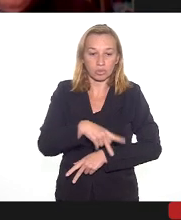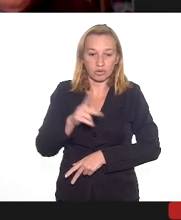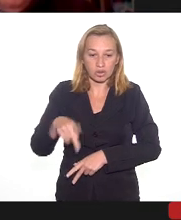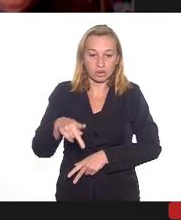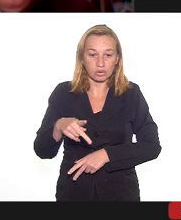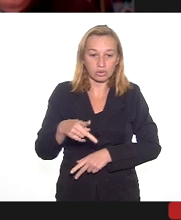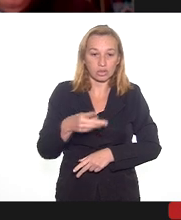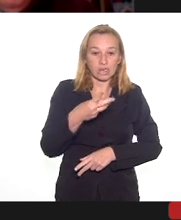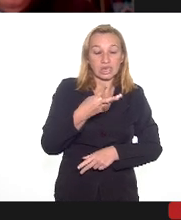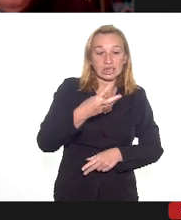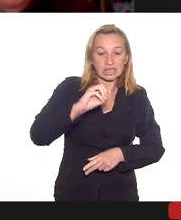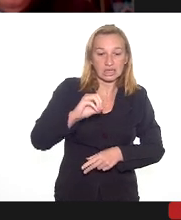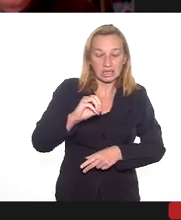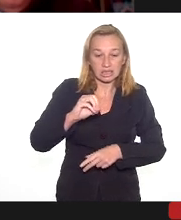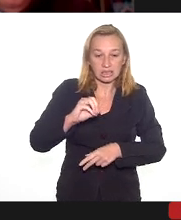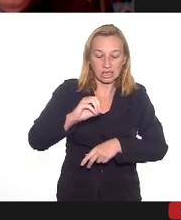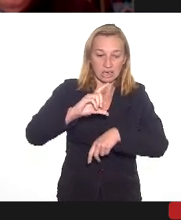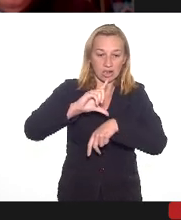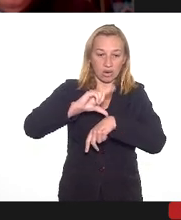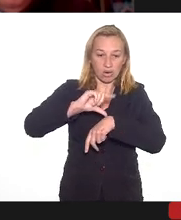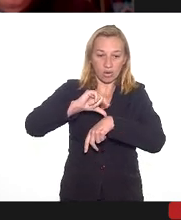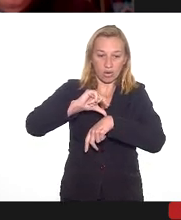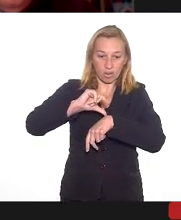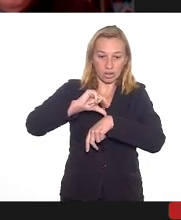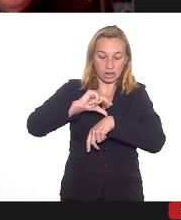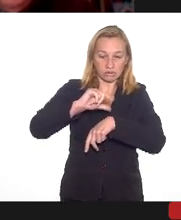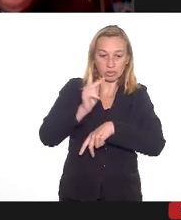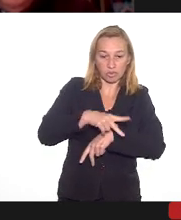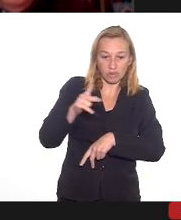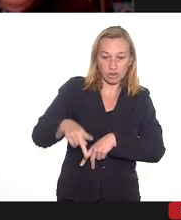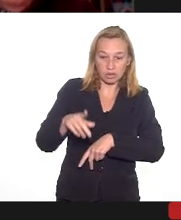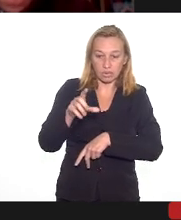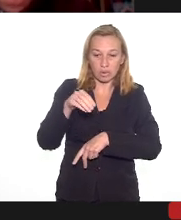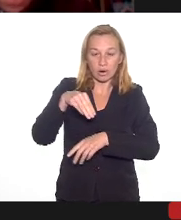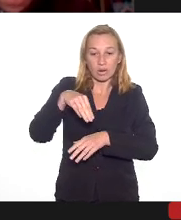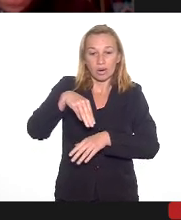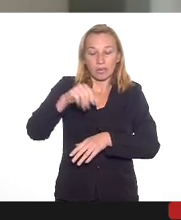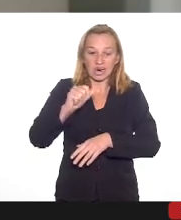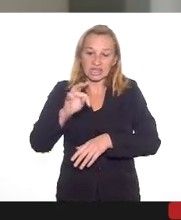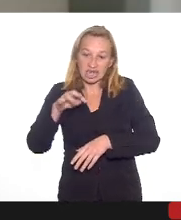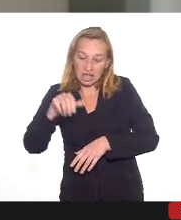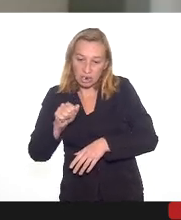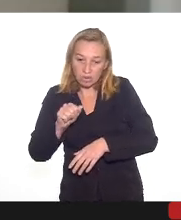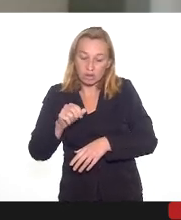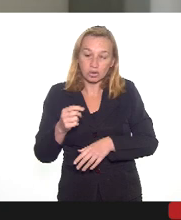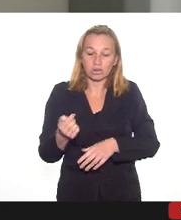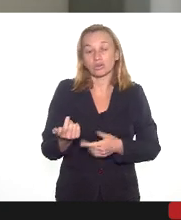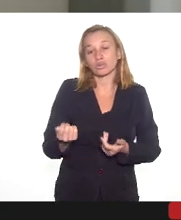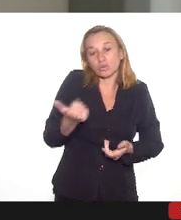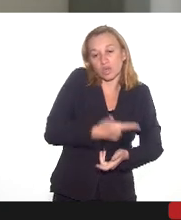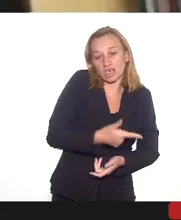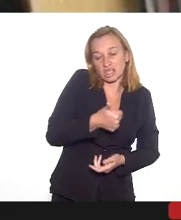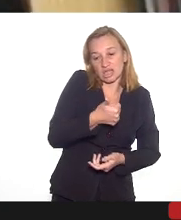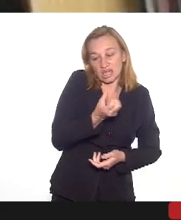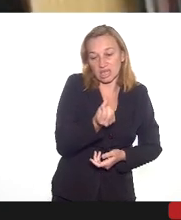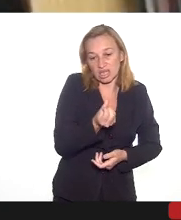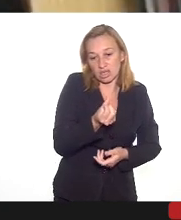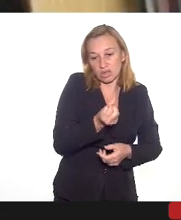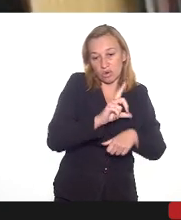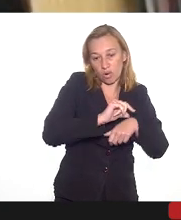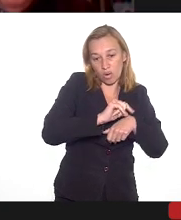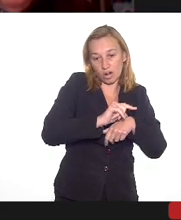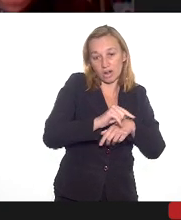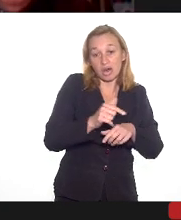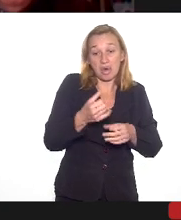a matrícula de 16 horas. Isso organiza melhor a rede, organiza melhor a relação do professor com a